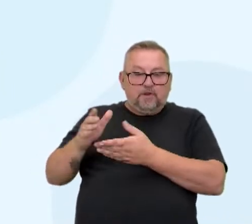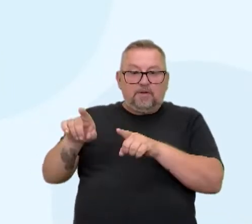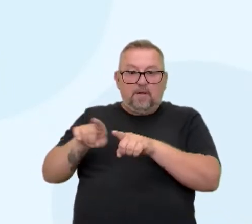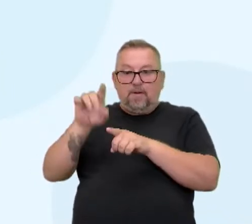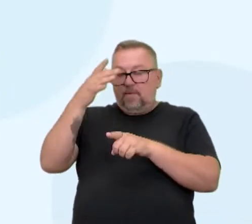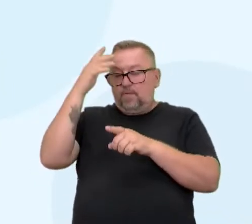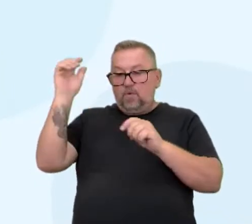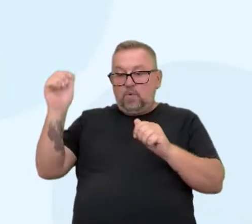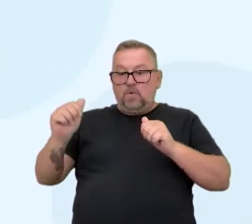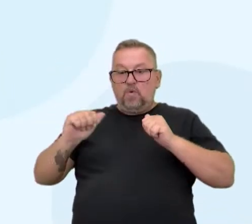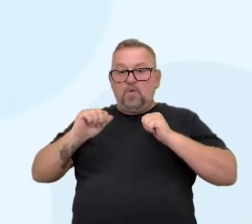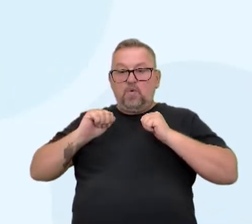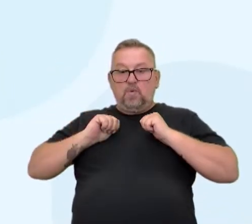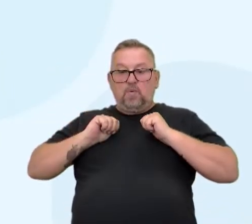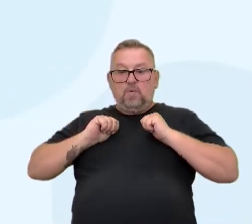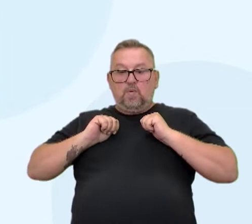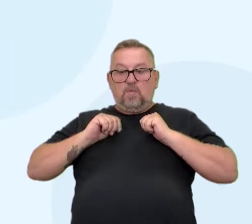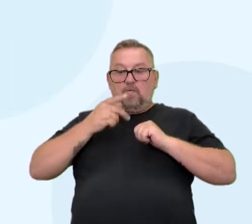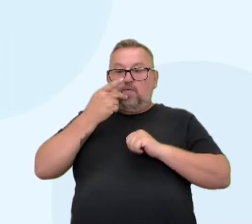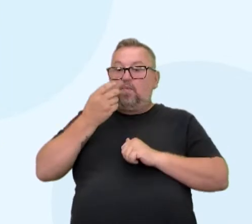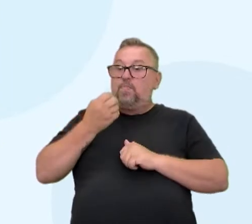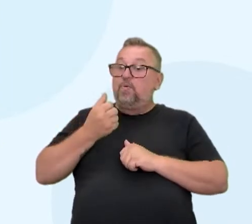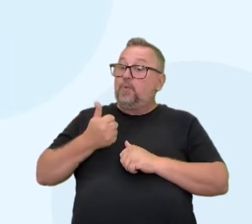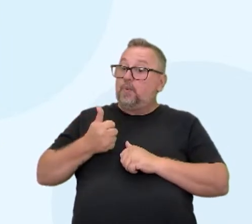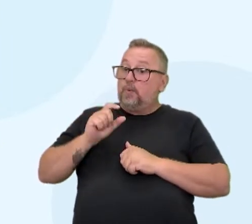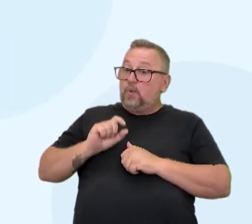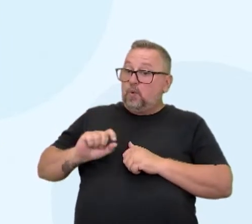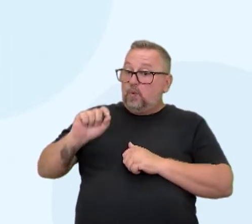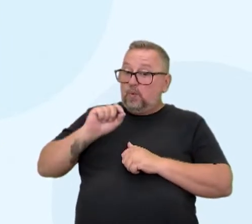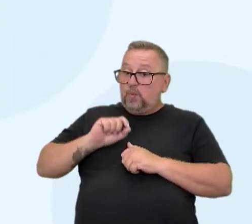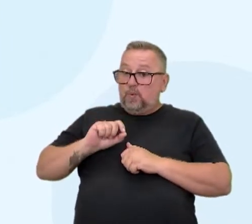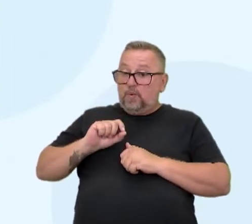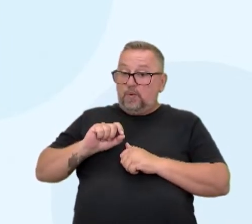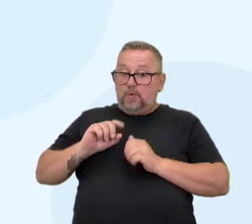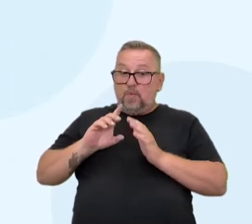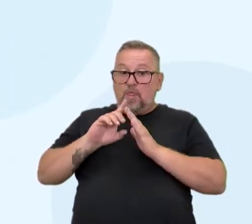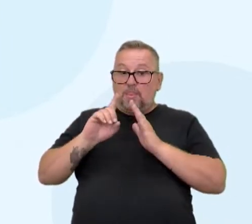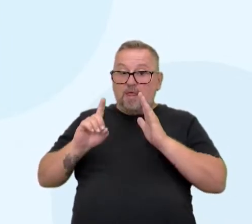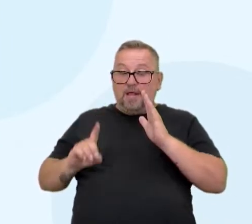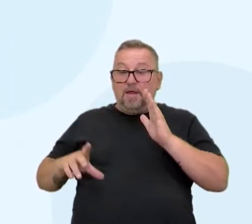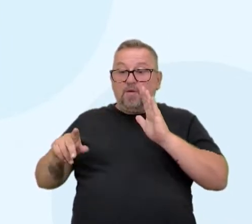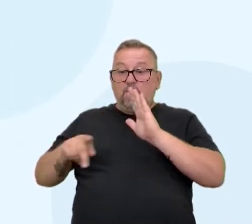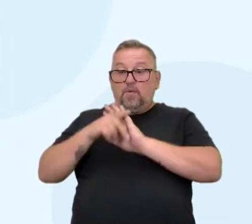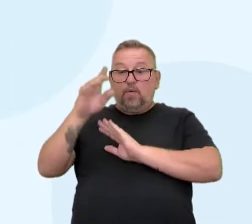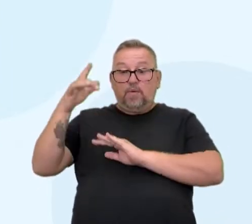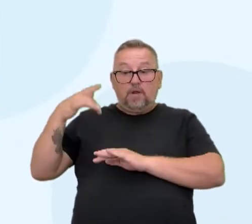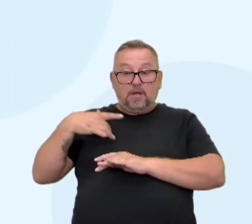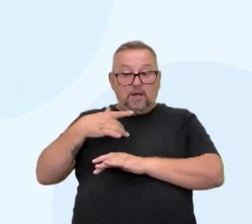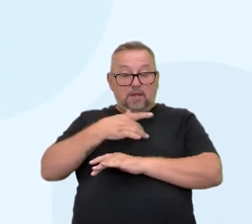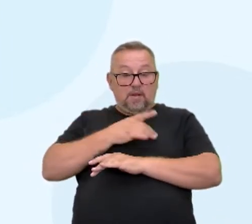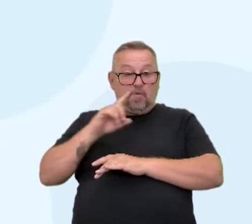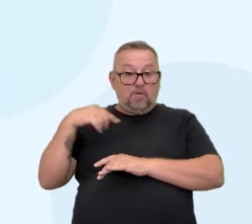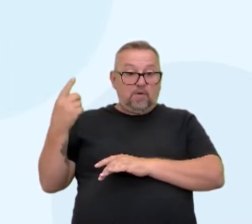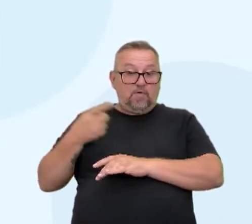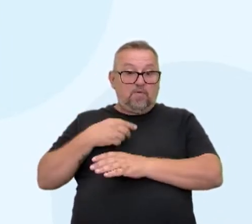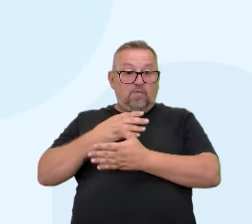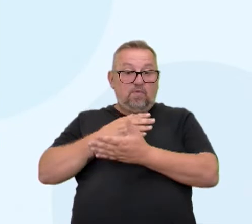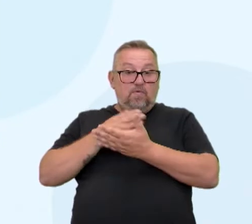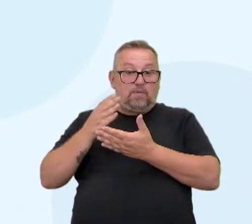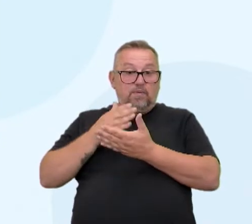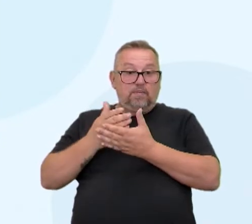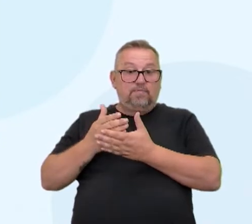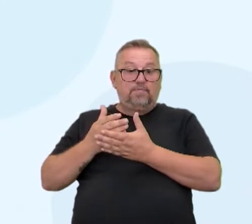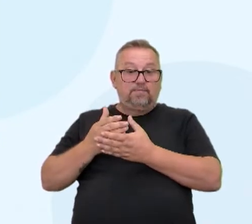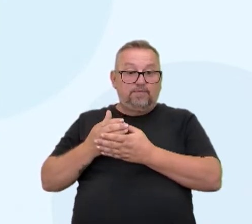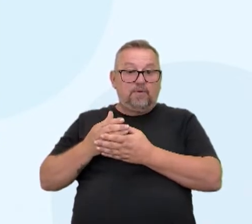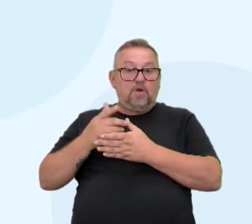sedentarismo, você colocou muito bem a questão, né, do declínio inicial aí da saúde. Primeiro que a gente começa aí com problemas dentários